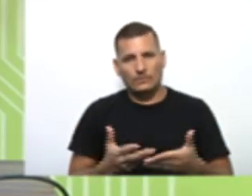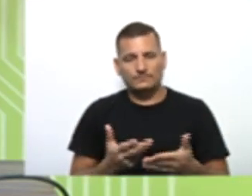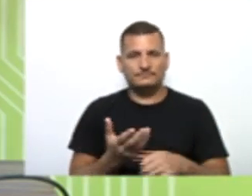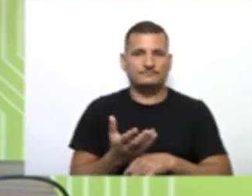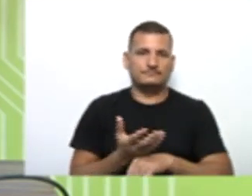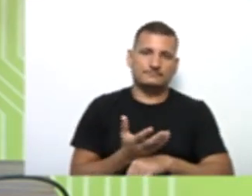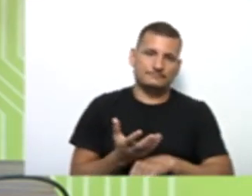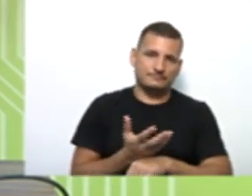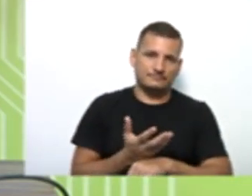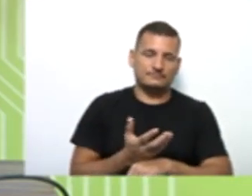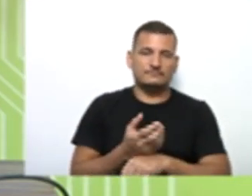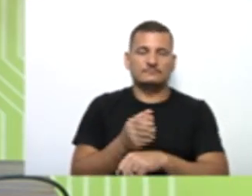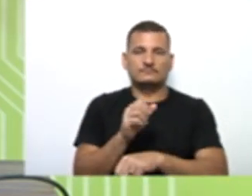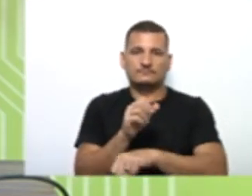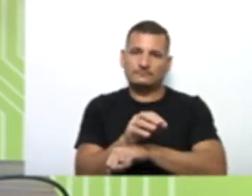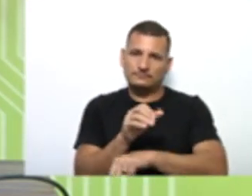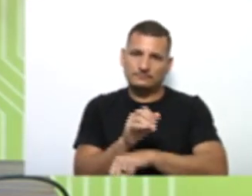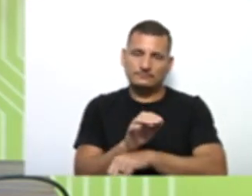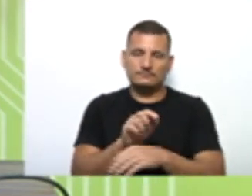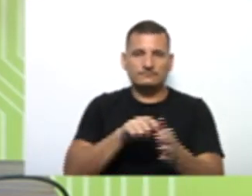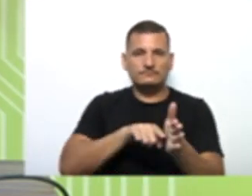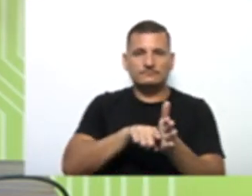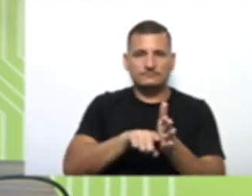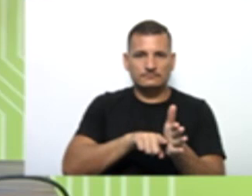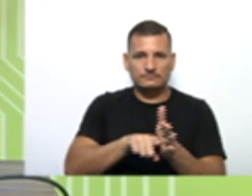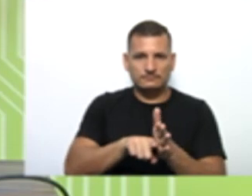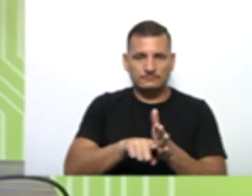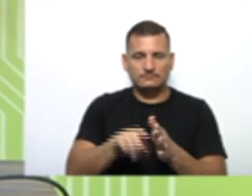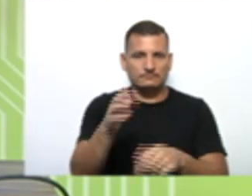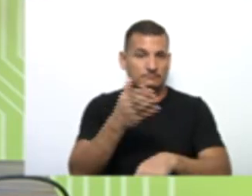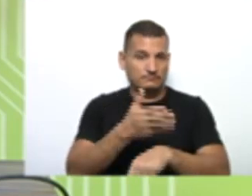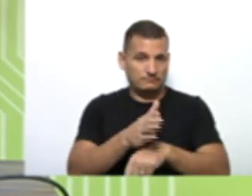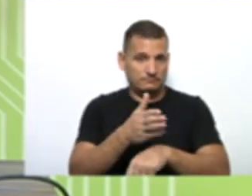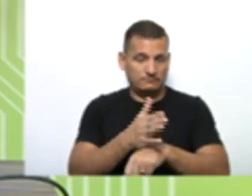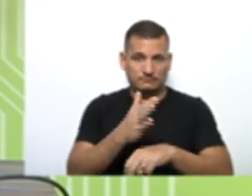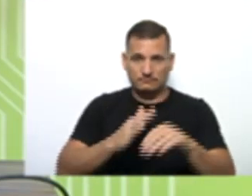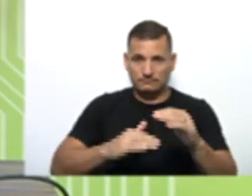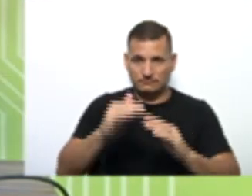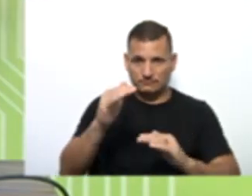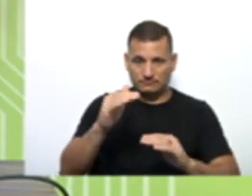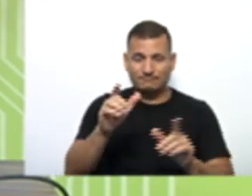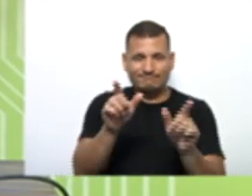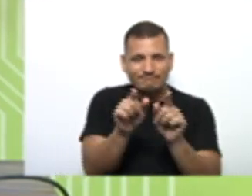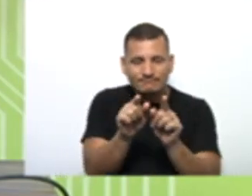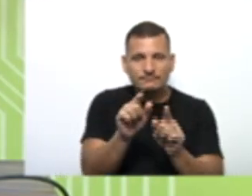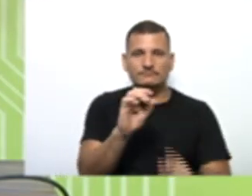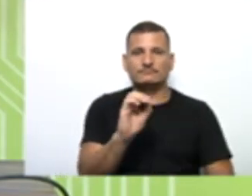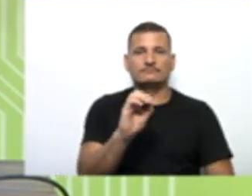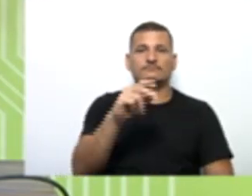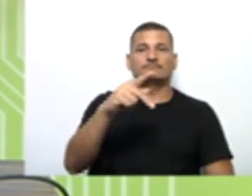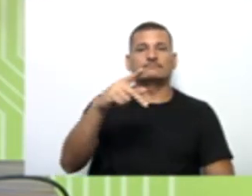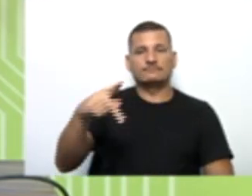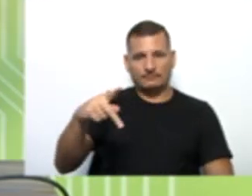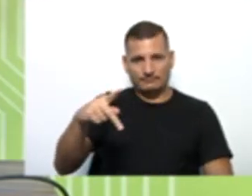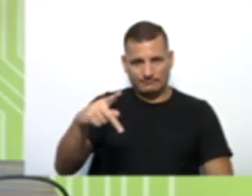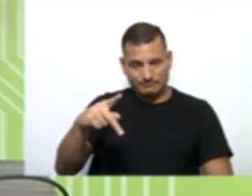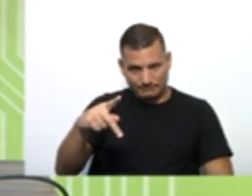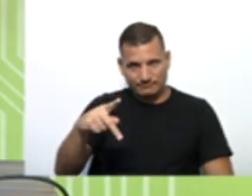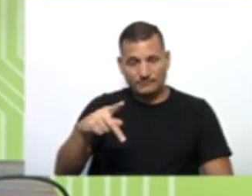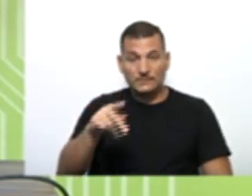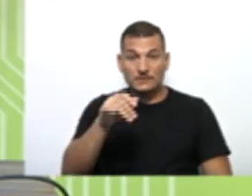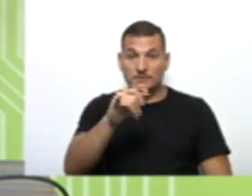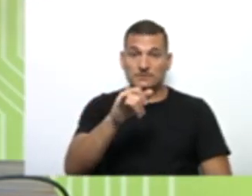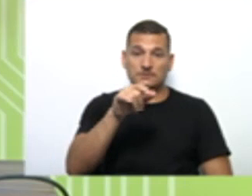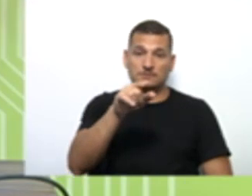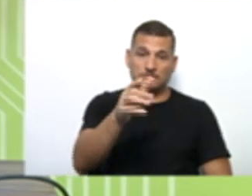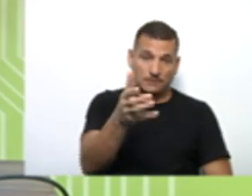de Orientação para Pesquisa e Prática Profissional. Você quer aprender mais? Você quer saber mais? Tudo isso você